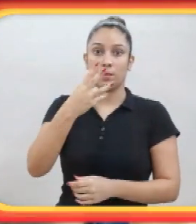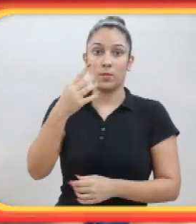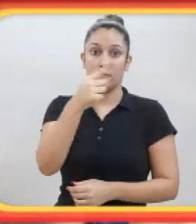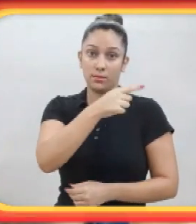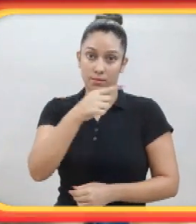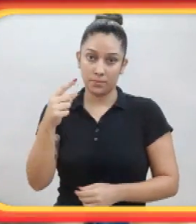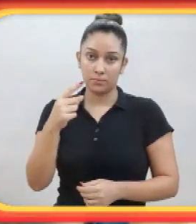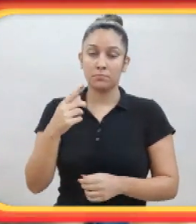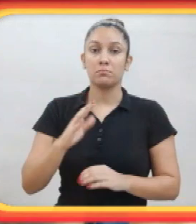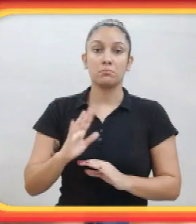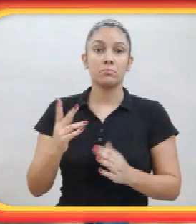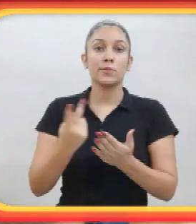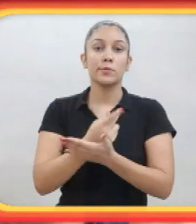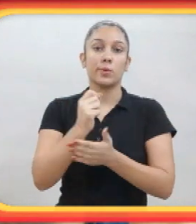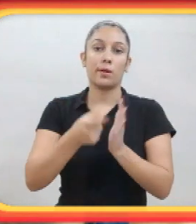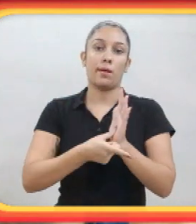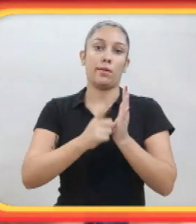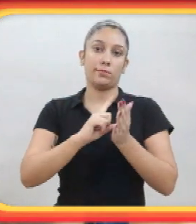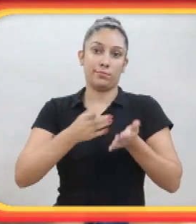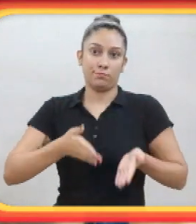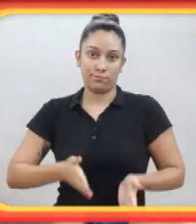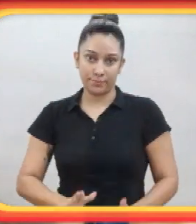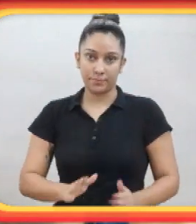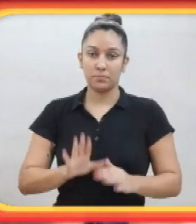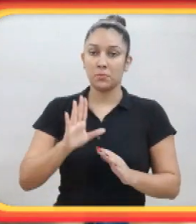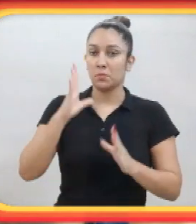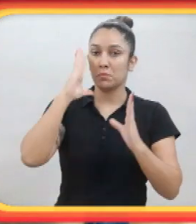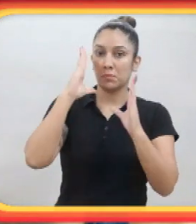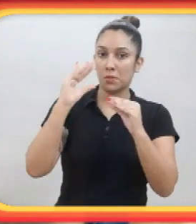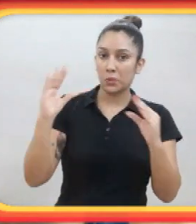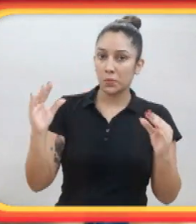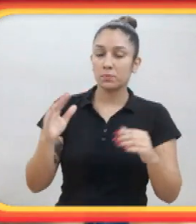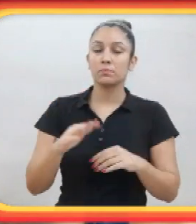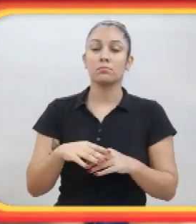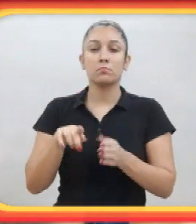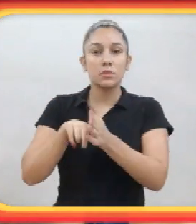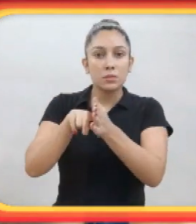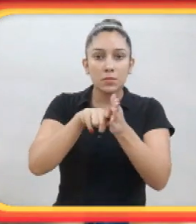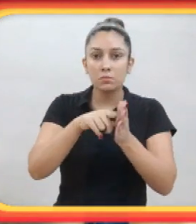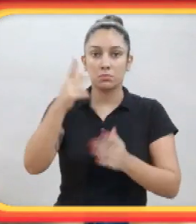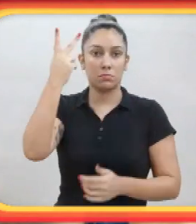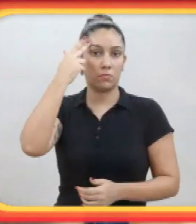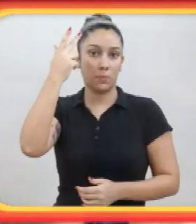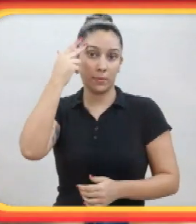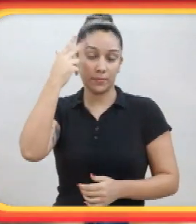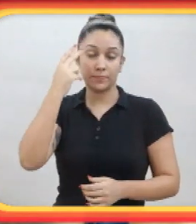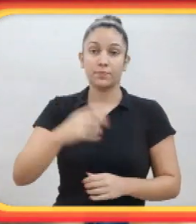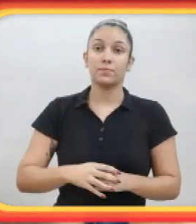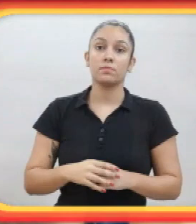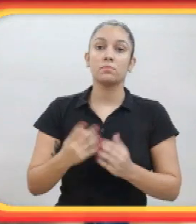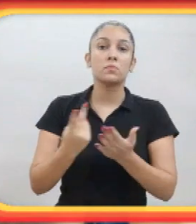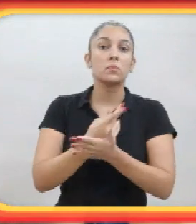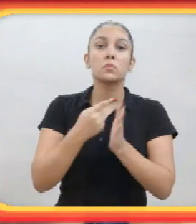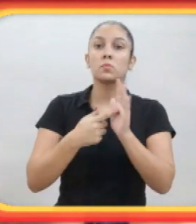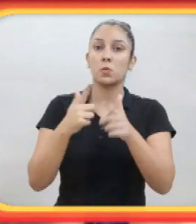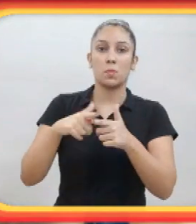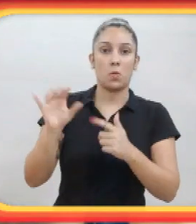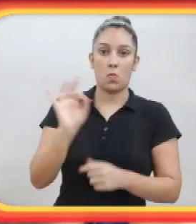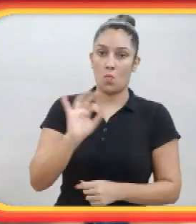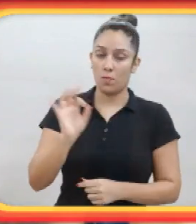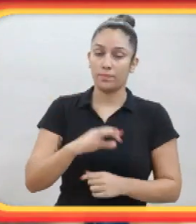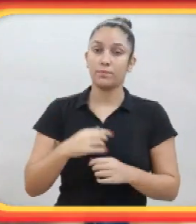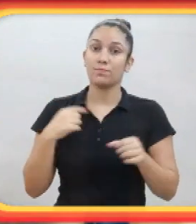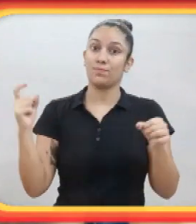Embora tenha sido um parto prematuro, foi tudo tranquilo, todos os exames deram normais,